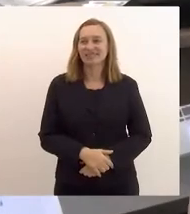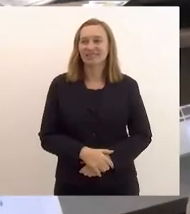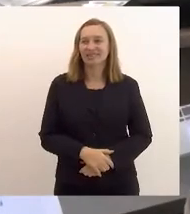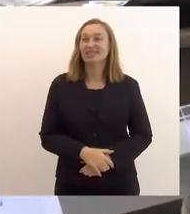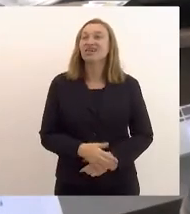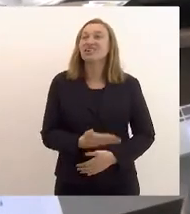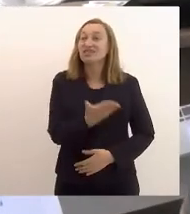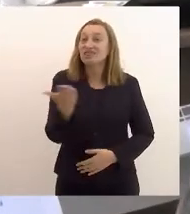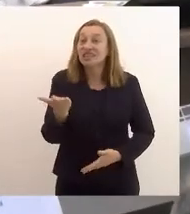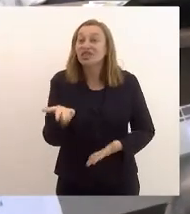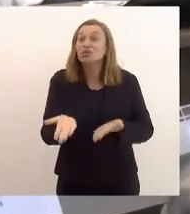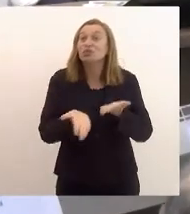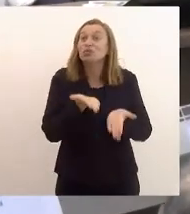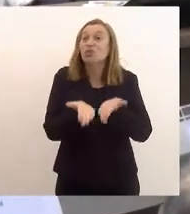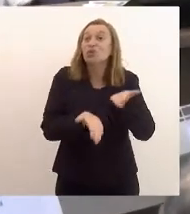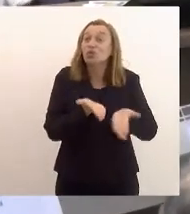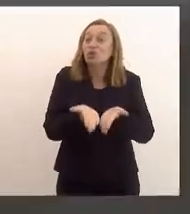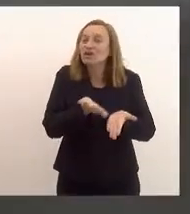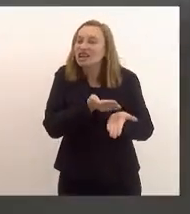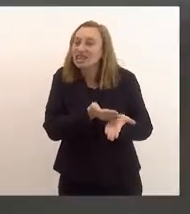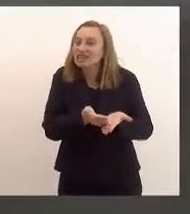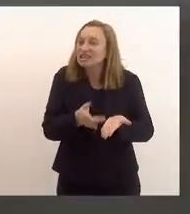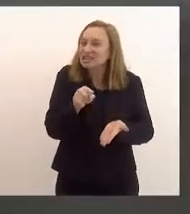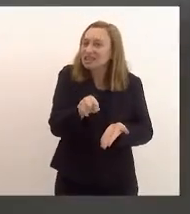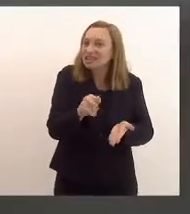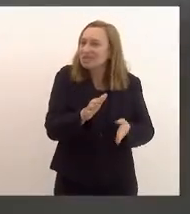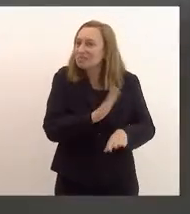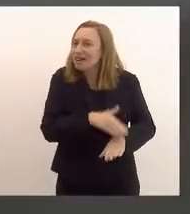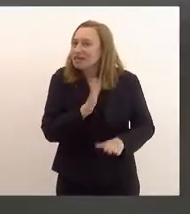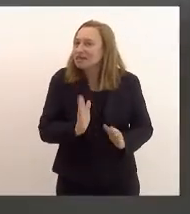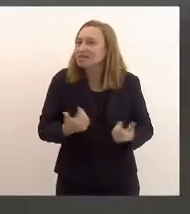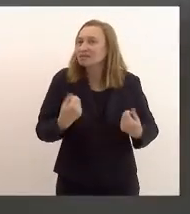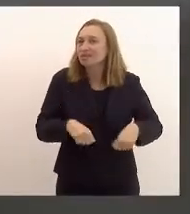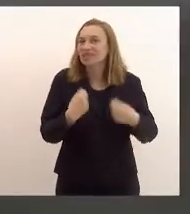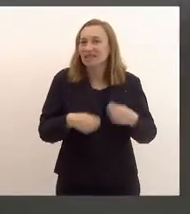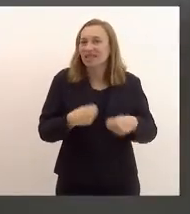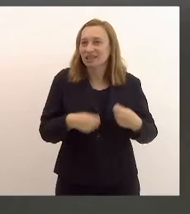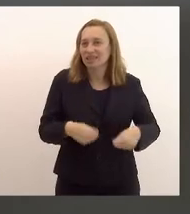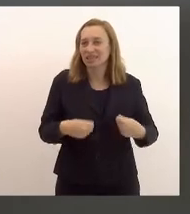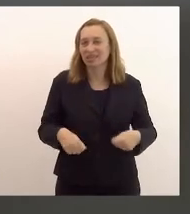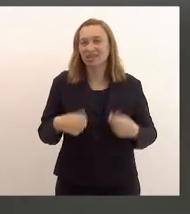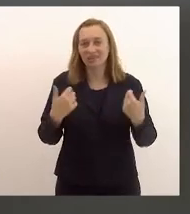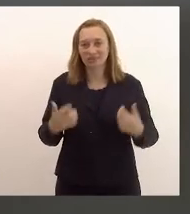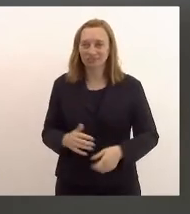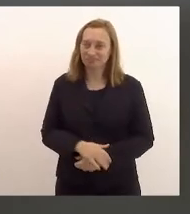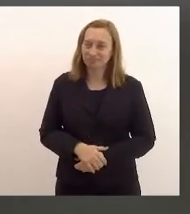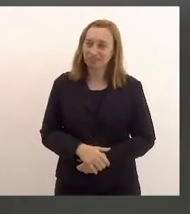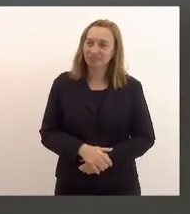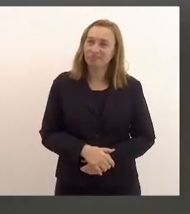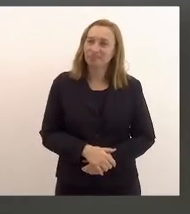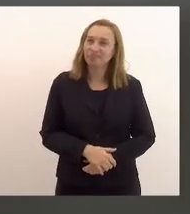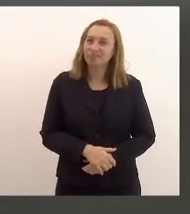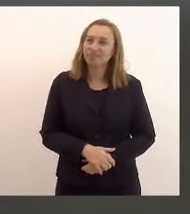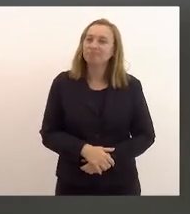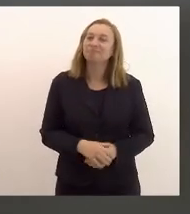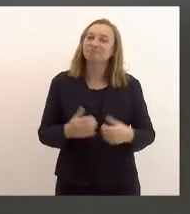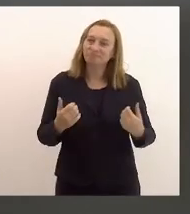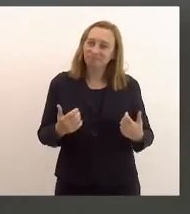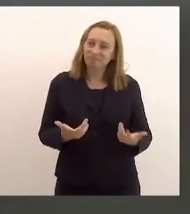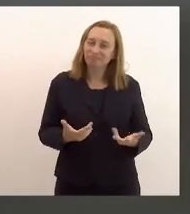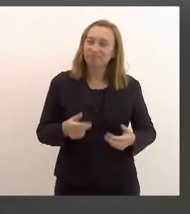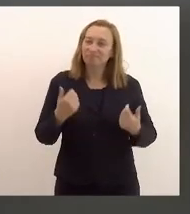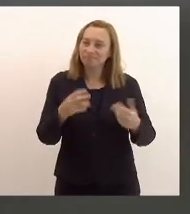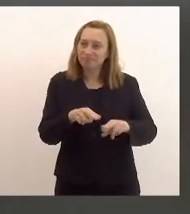e vocês cuidam ali na ponta daqueles que mais precisam dos mais vulneráveis daqueles que mais necessitam